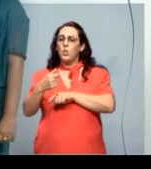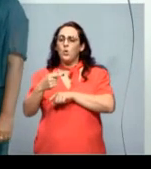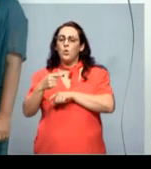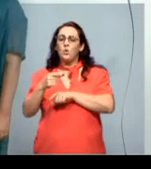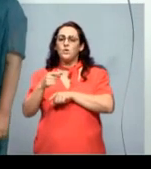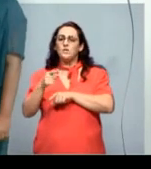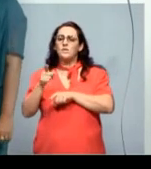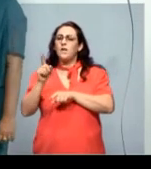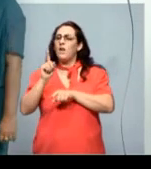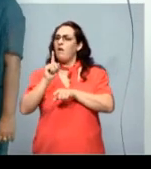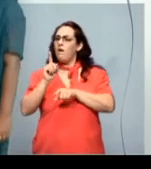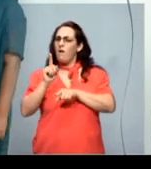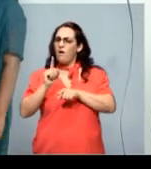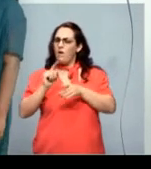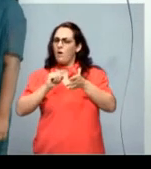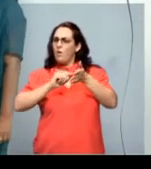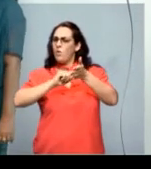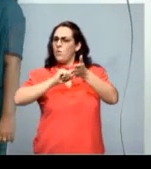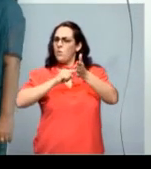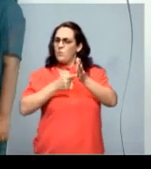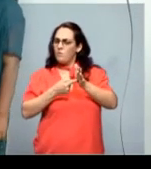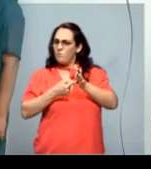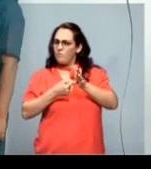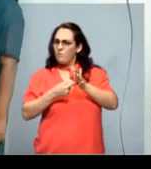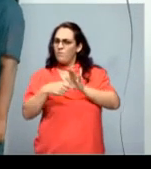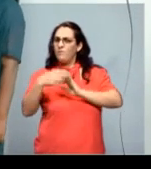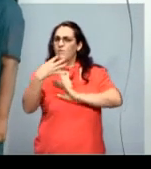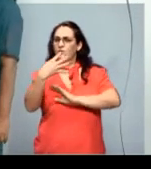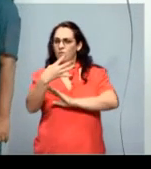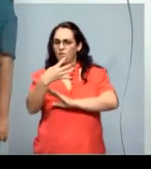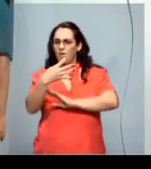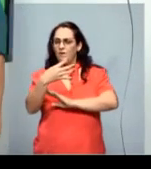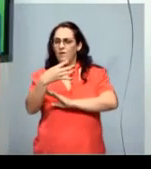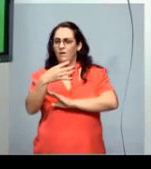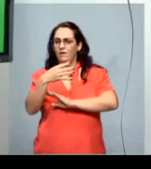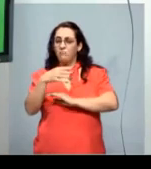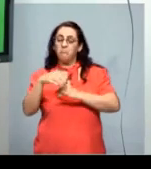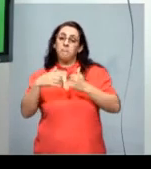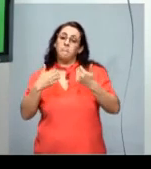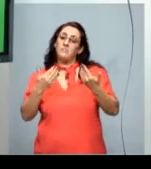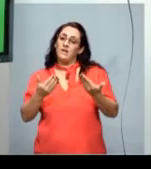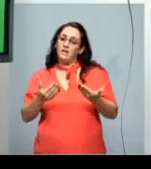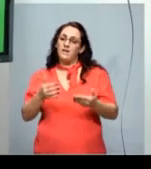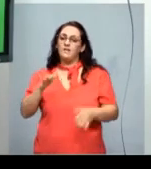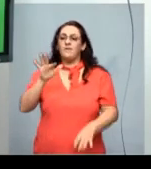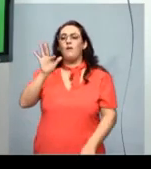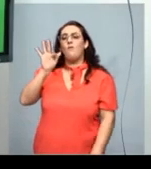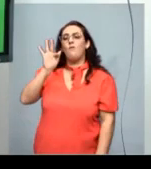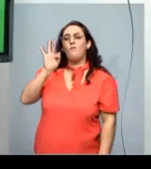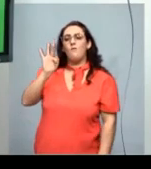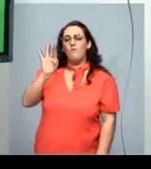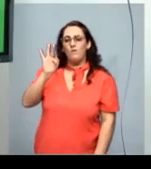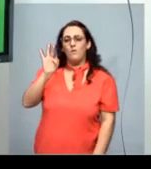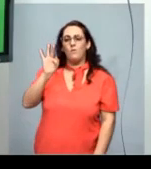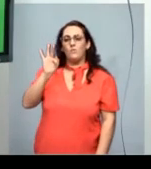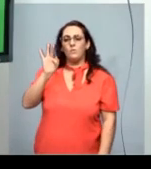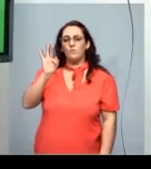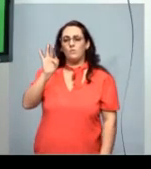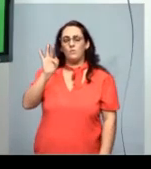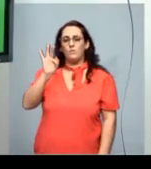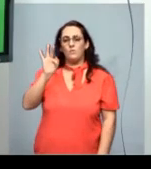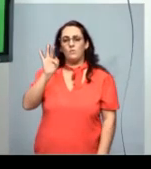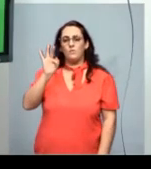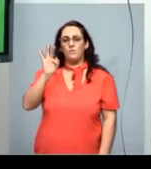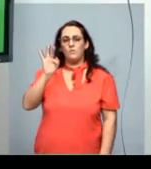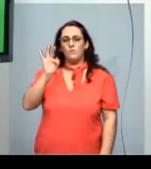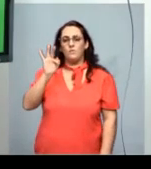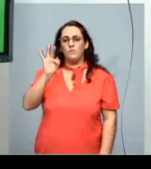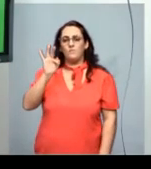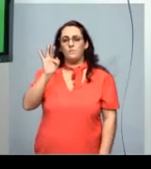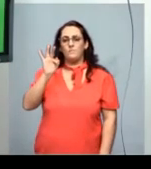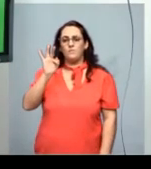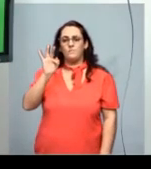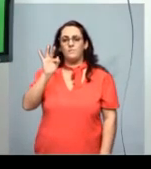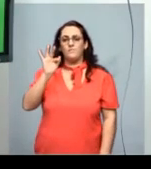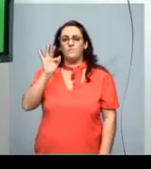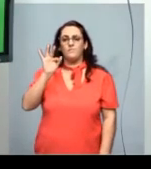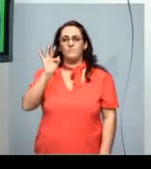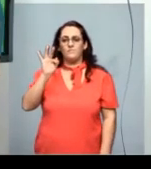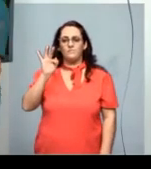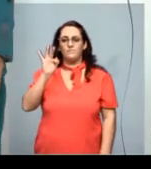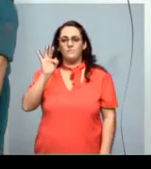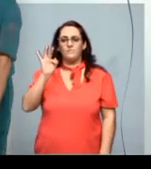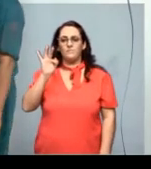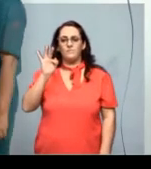de 4? Então, tá errado, né? Verdadeiro ou falso? Falso. É fake. Isso aqui é